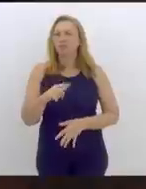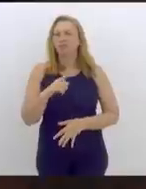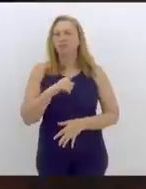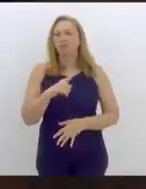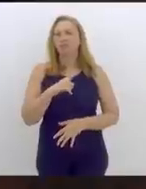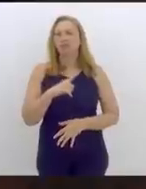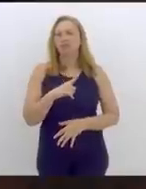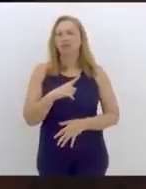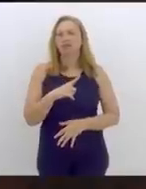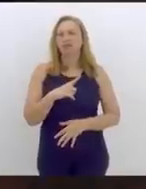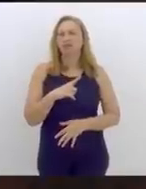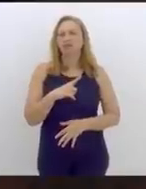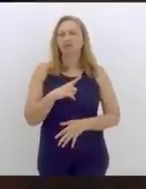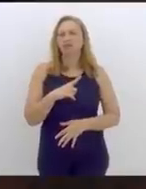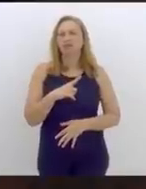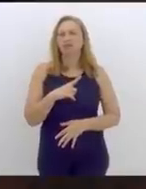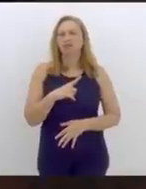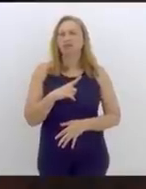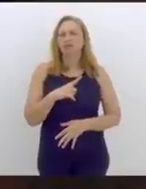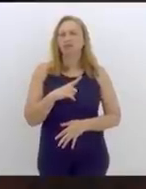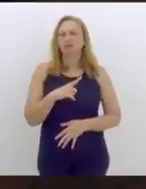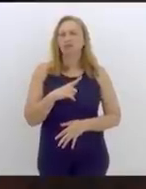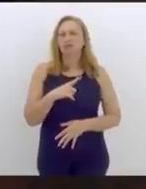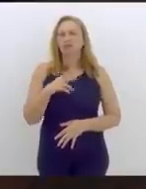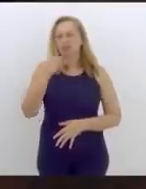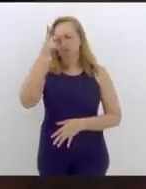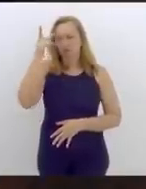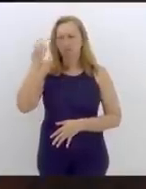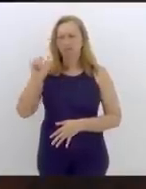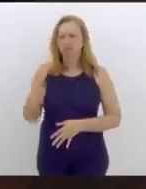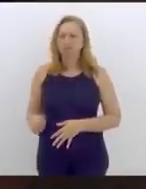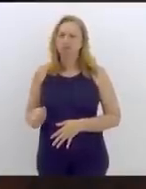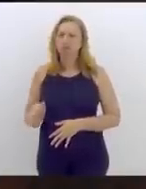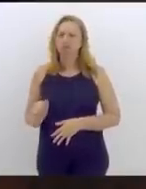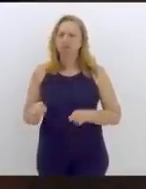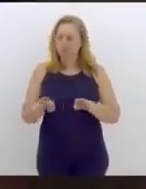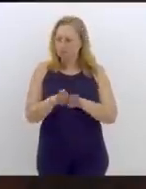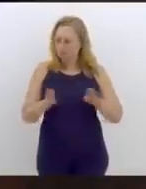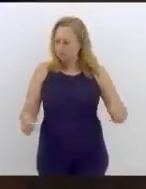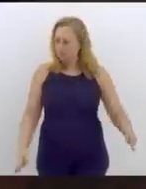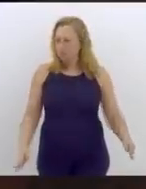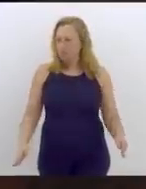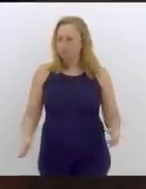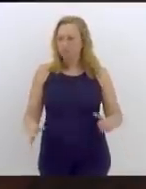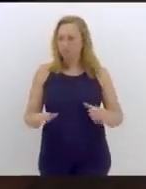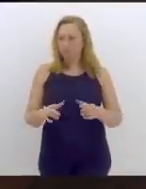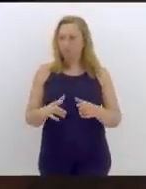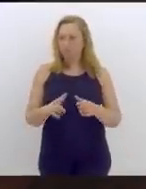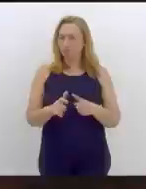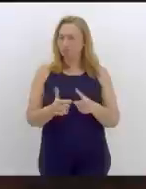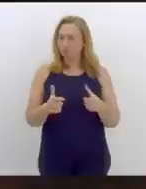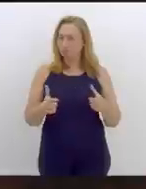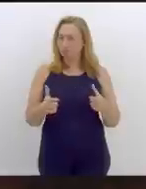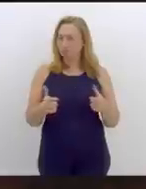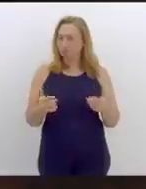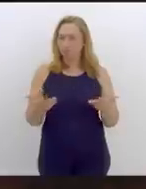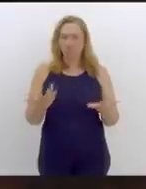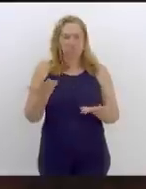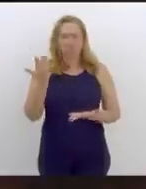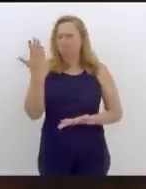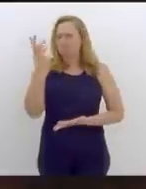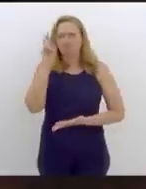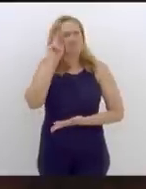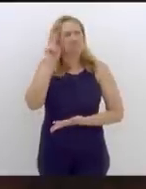a presença dos Pensionista numa mesa ilustre como essa eu não me recordo